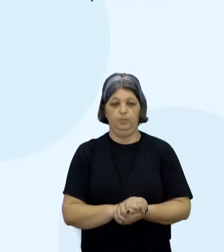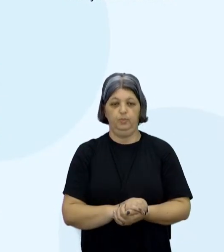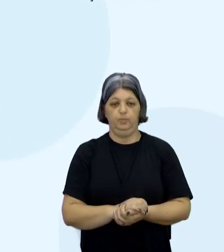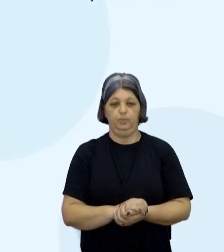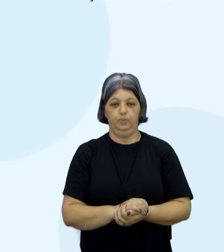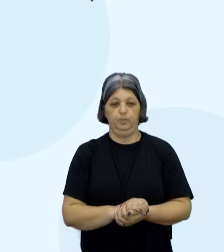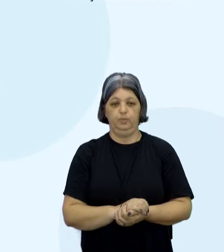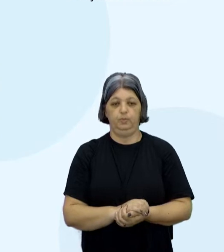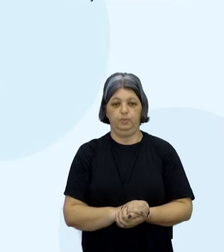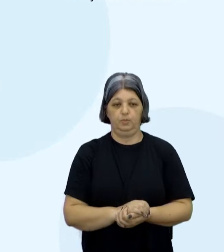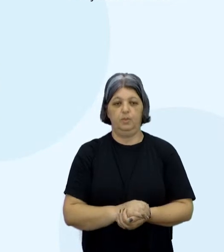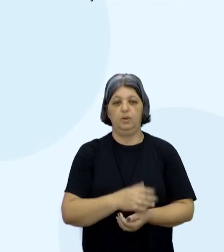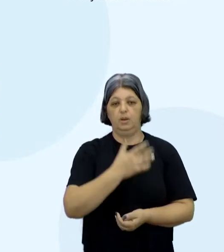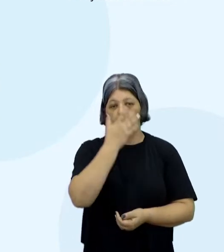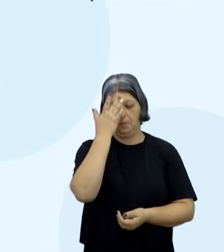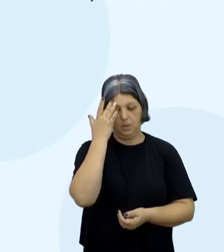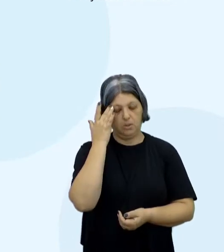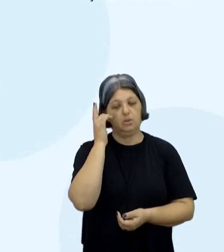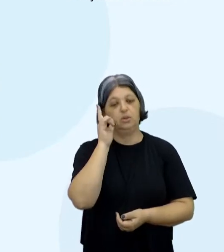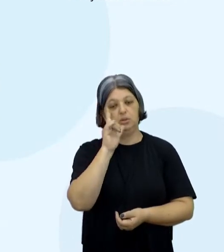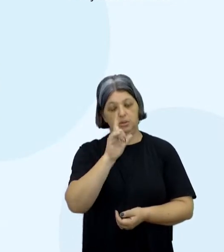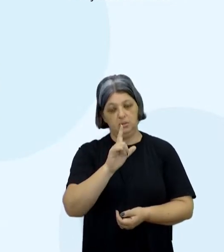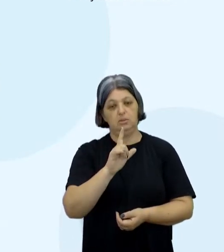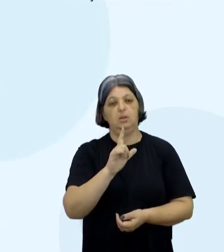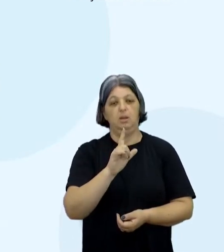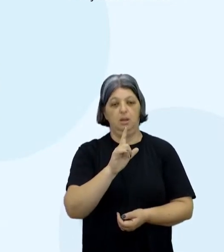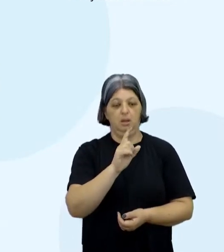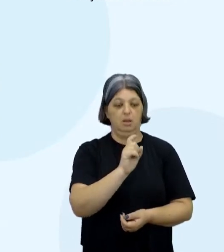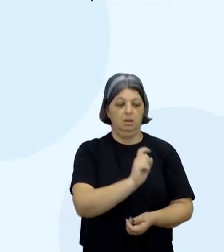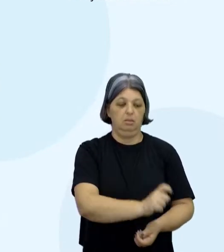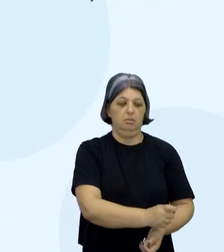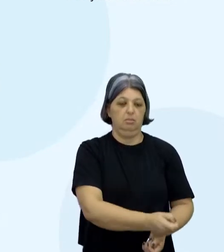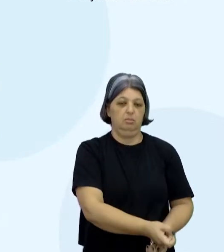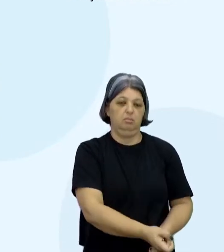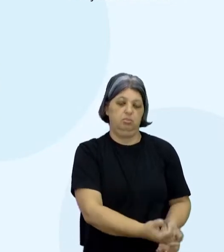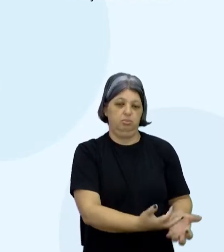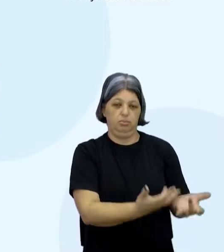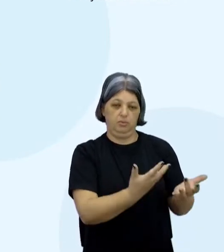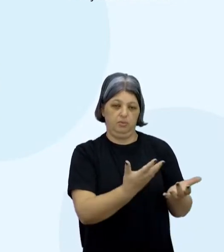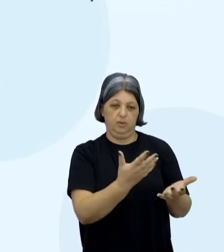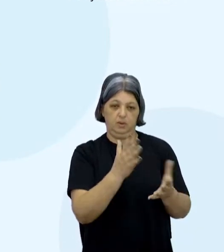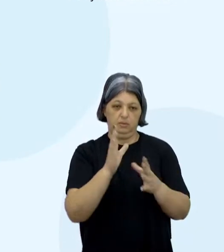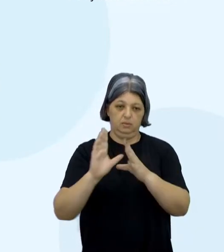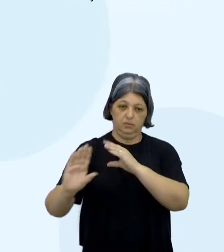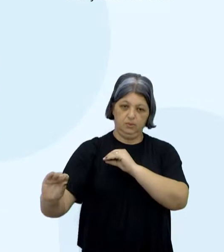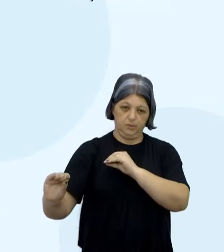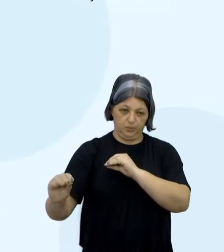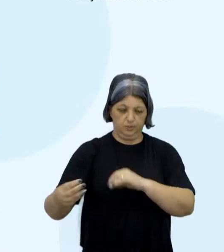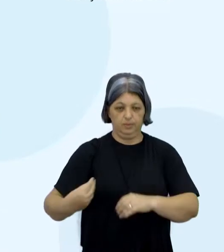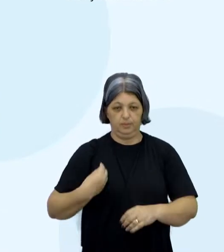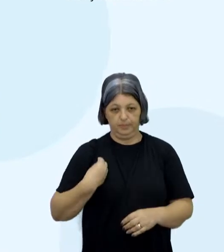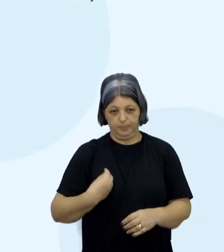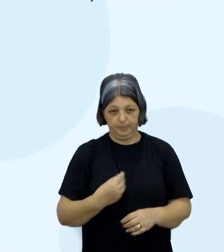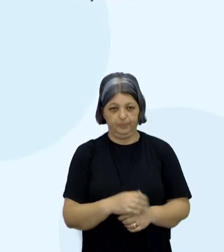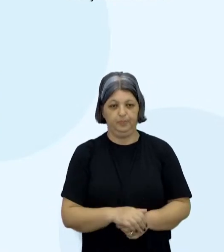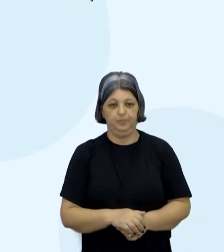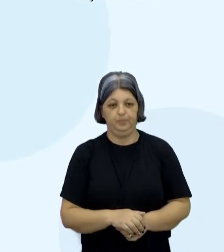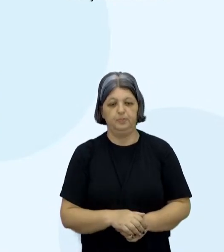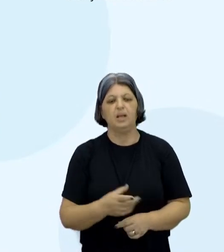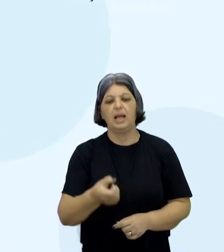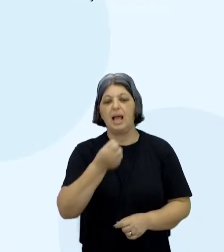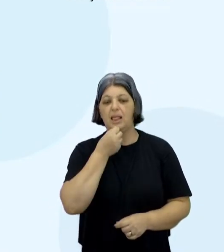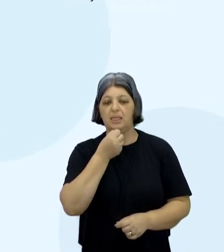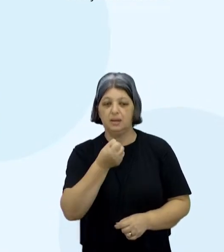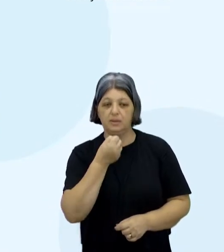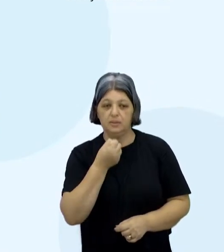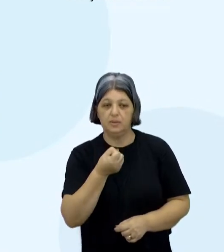Um sobrevivente do inferno. Se não tivéssemos essa primeira linha aqui, ó, que está dizendo entrevista com